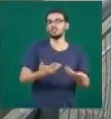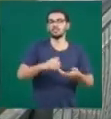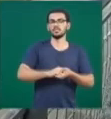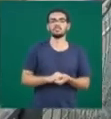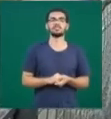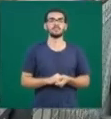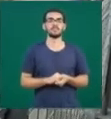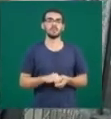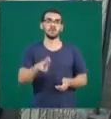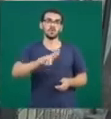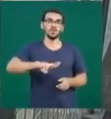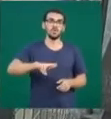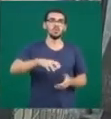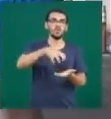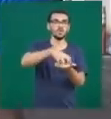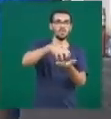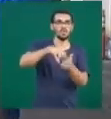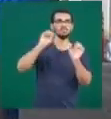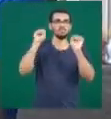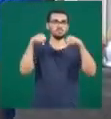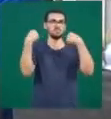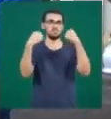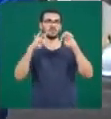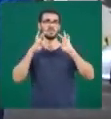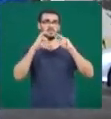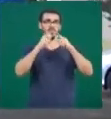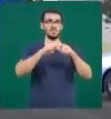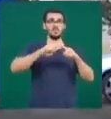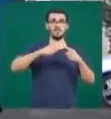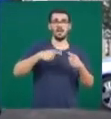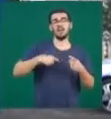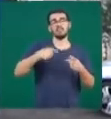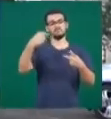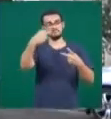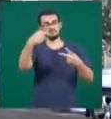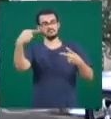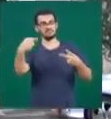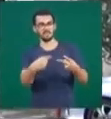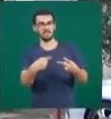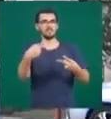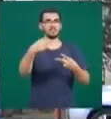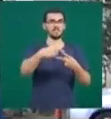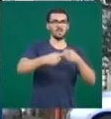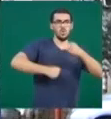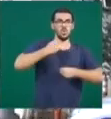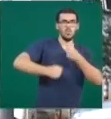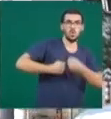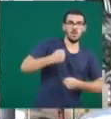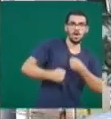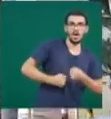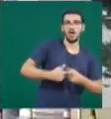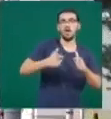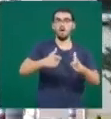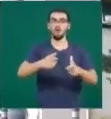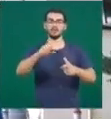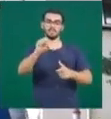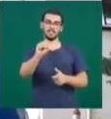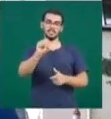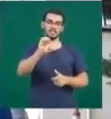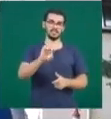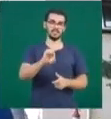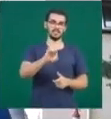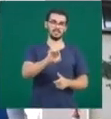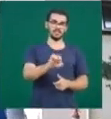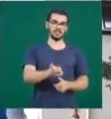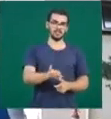utiliza o Centro Esportivo da Educação Física para todas as modalidades. A única exceção é o atletismo, que acontece lá no SESI Gravatas.